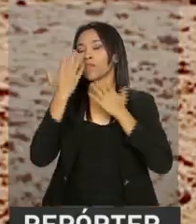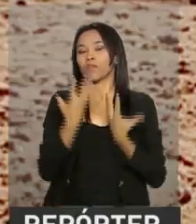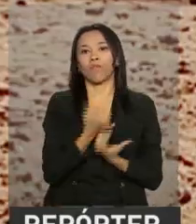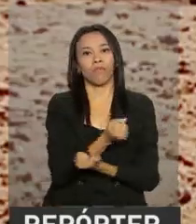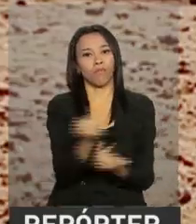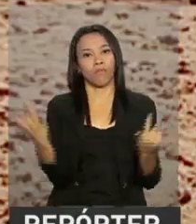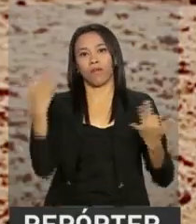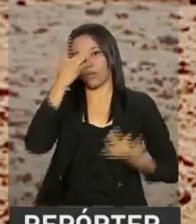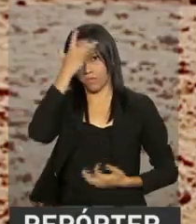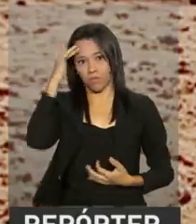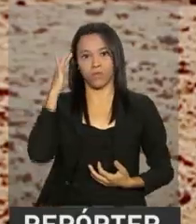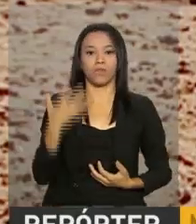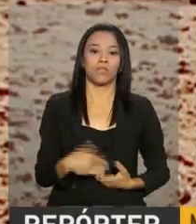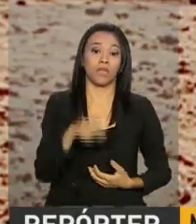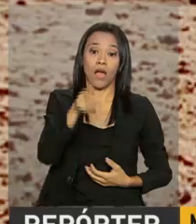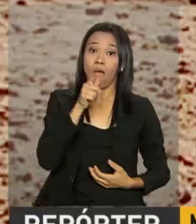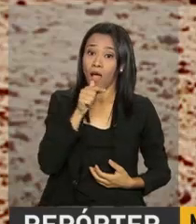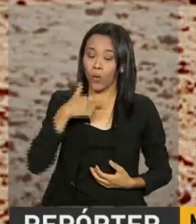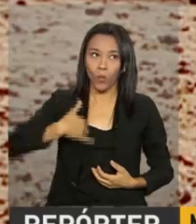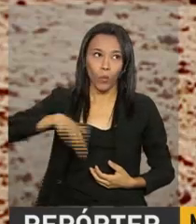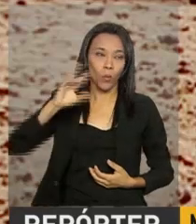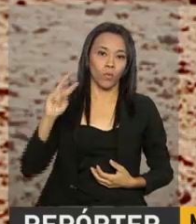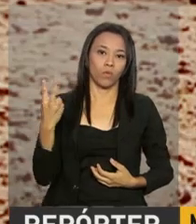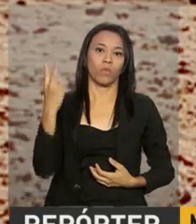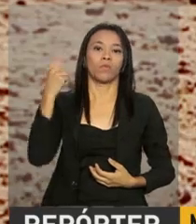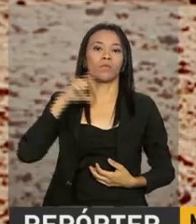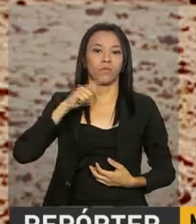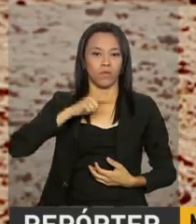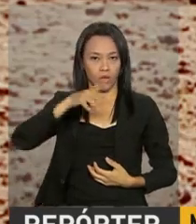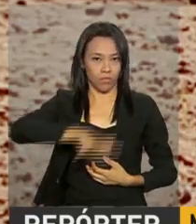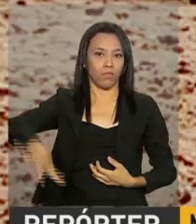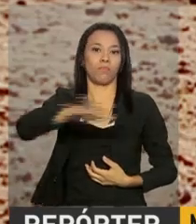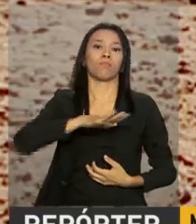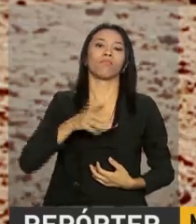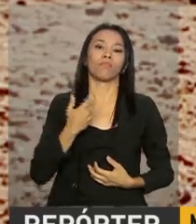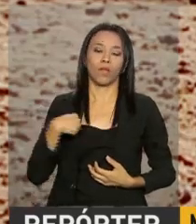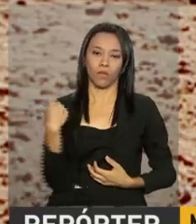A água aqui é o maior recurso para a gente.